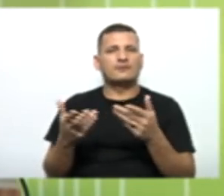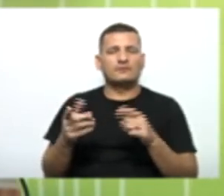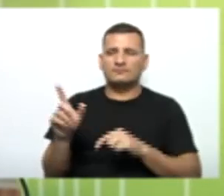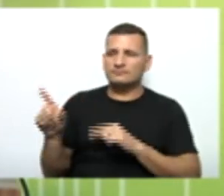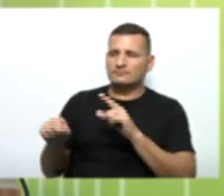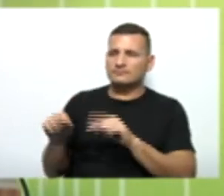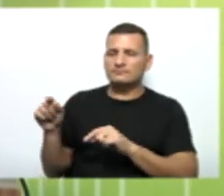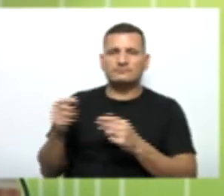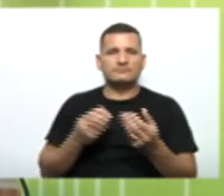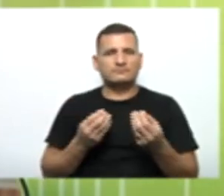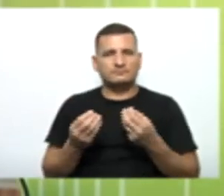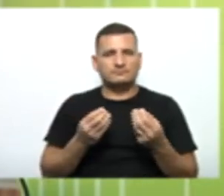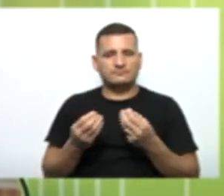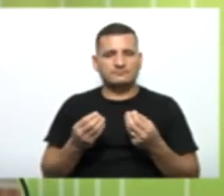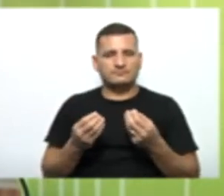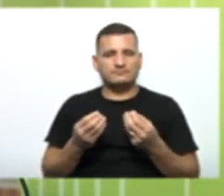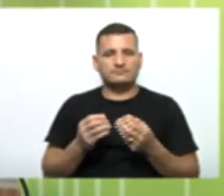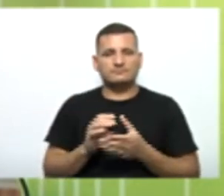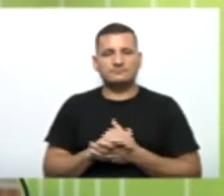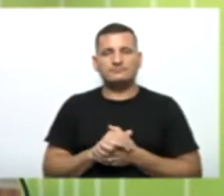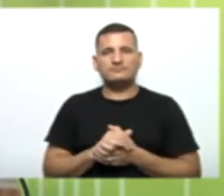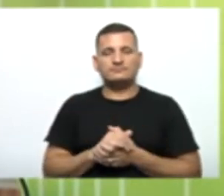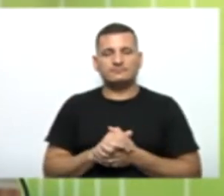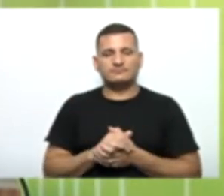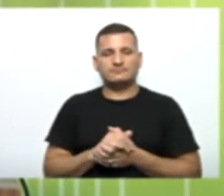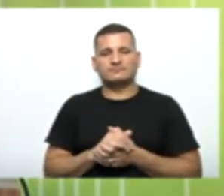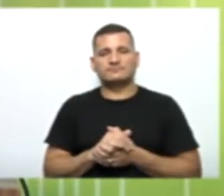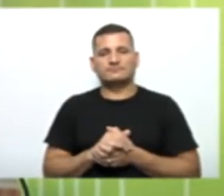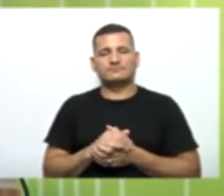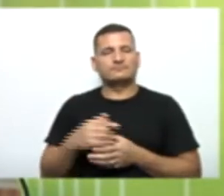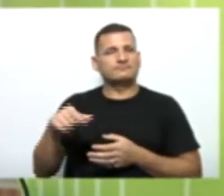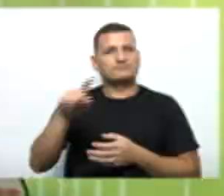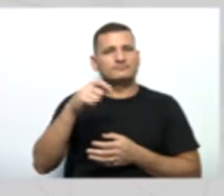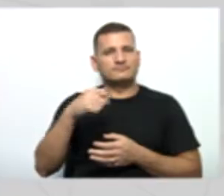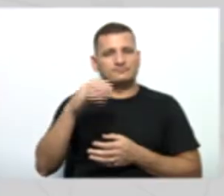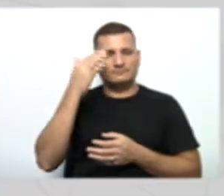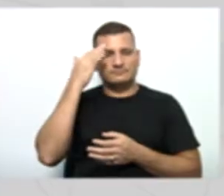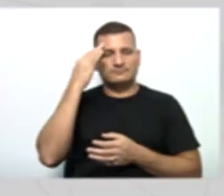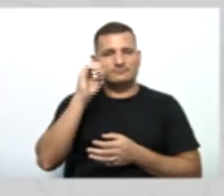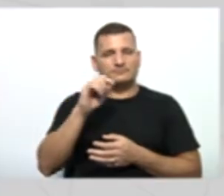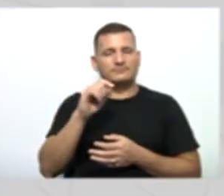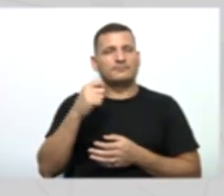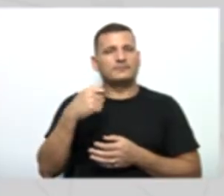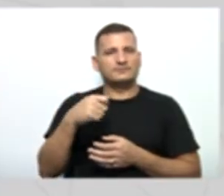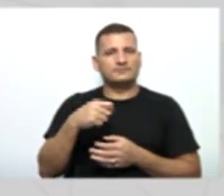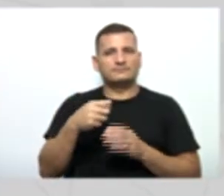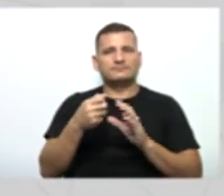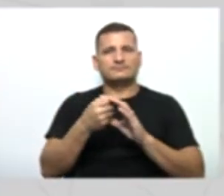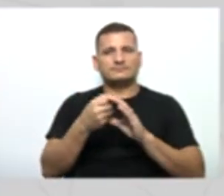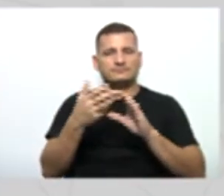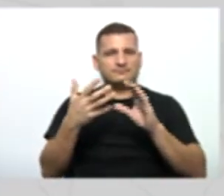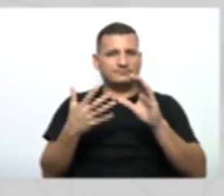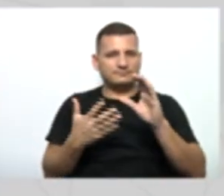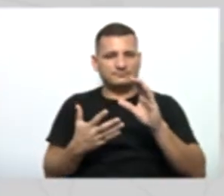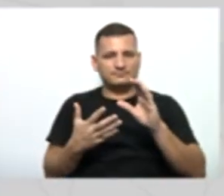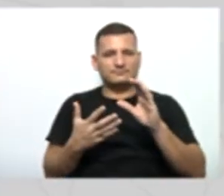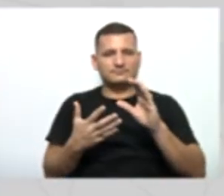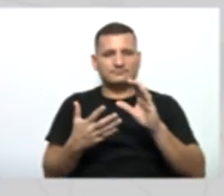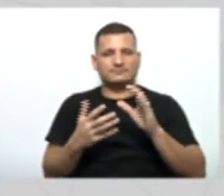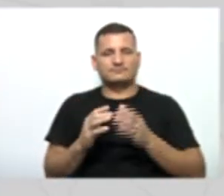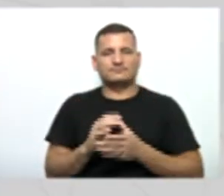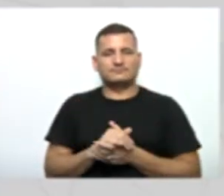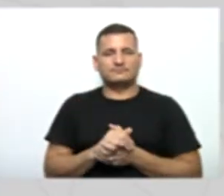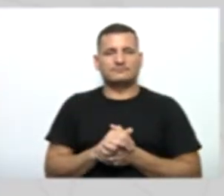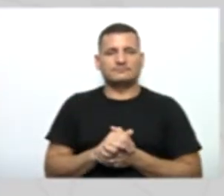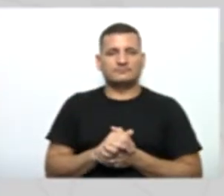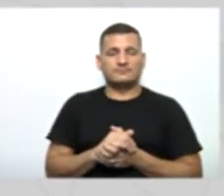escolher? Não, calma aí. Vocês vão ter que entender o quê? Que precisam dos atributos, certo? As classes